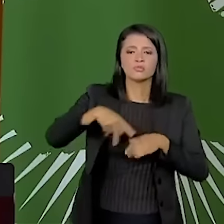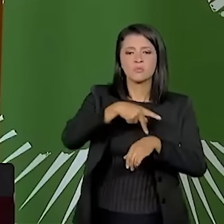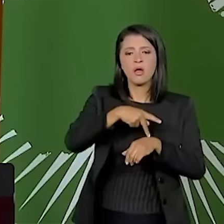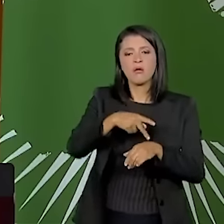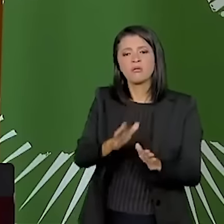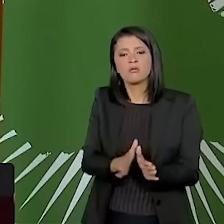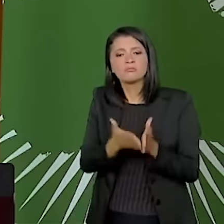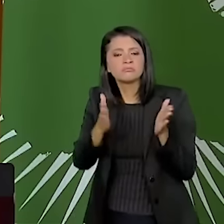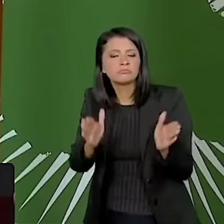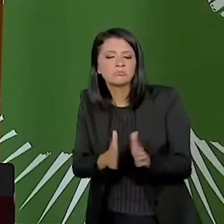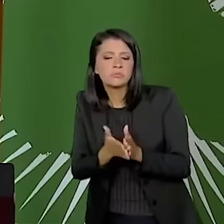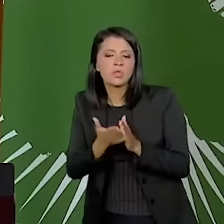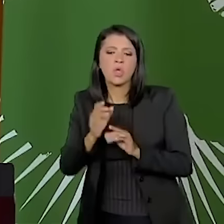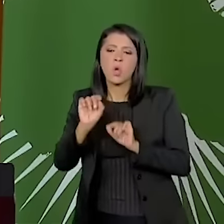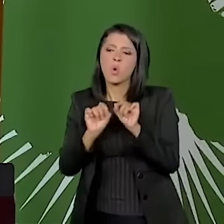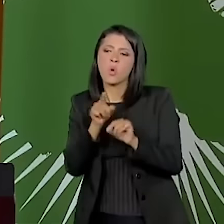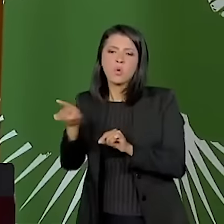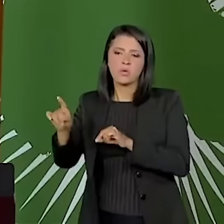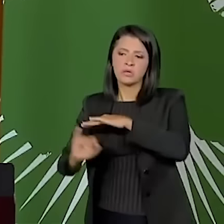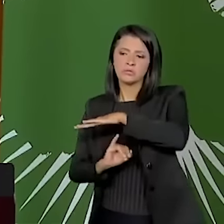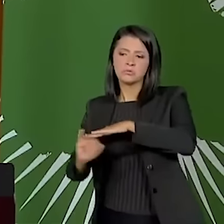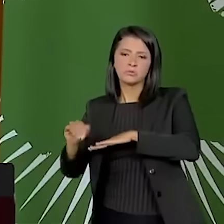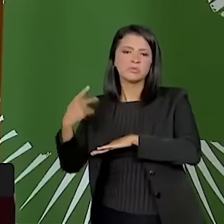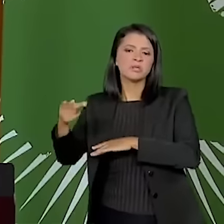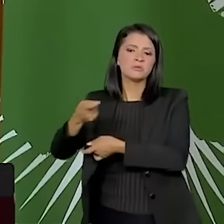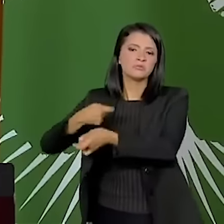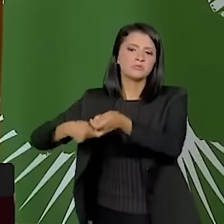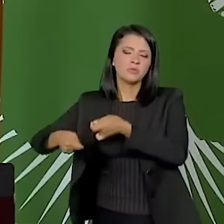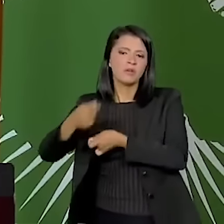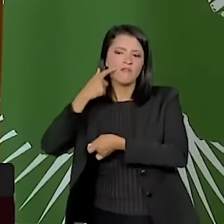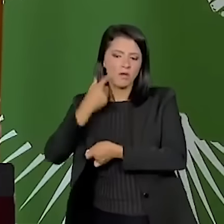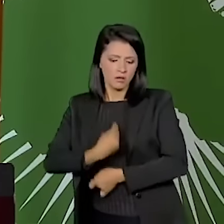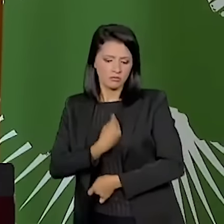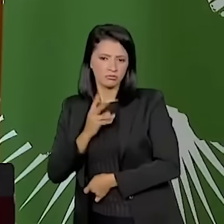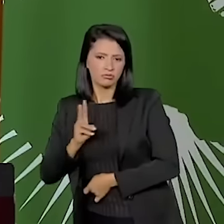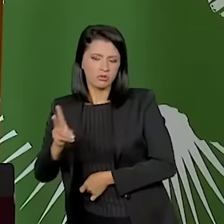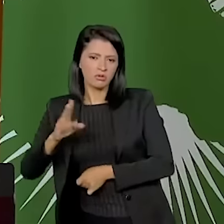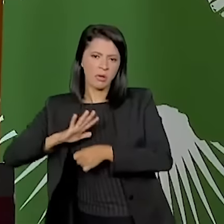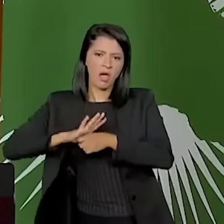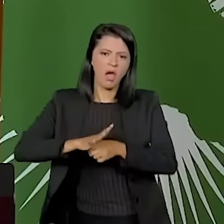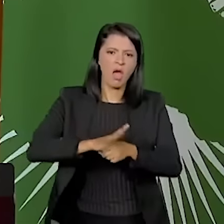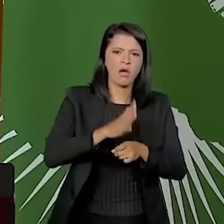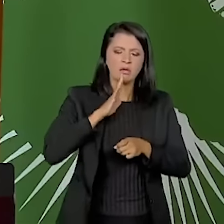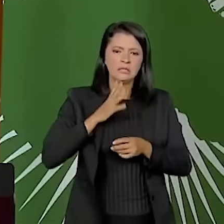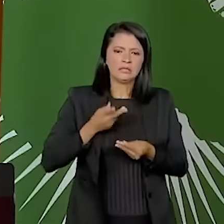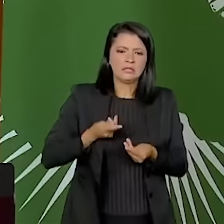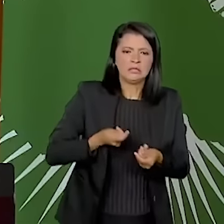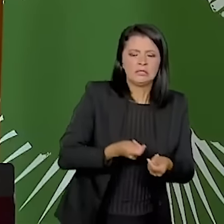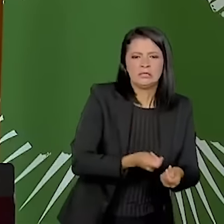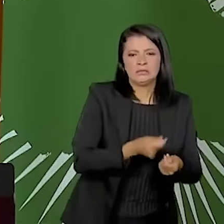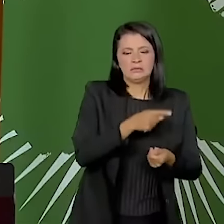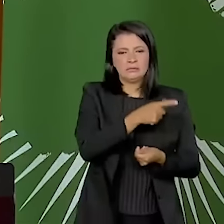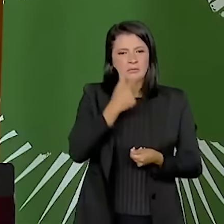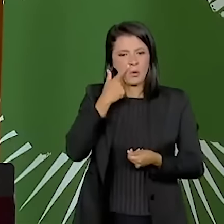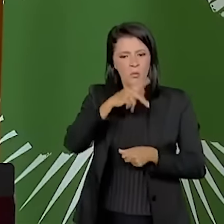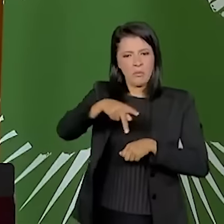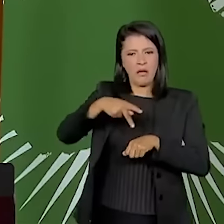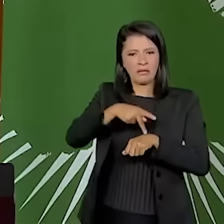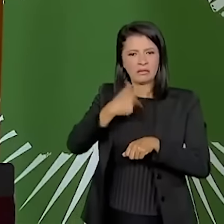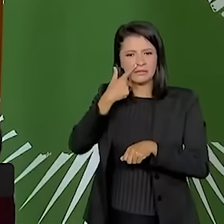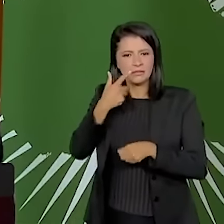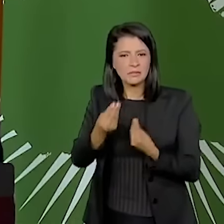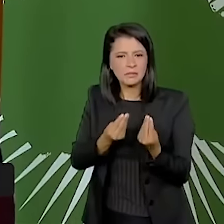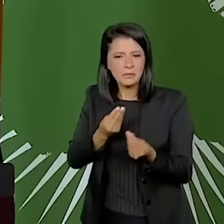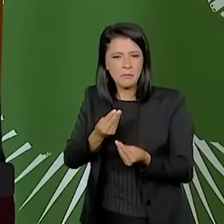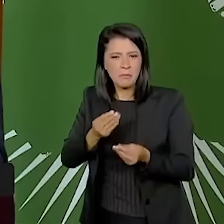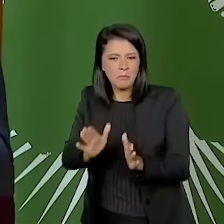essas instituições financeiras vão continuar existindo para sufocar os países pobres. O continente africano,